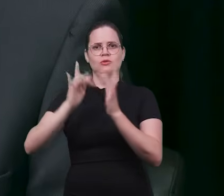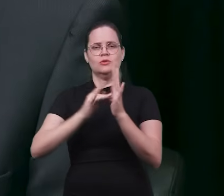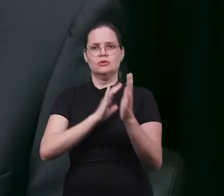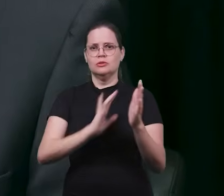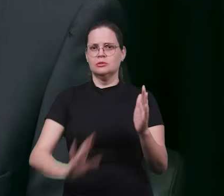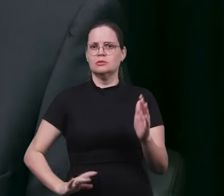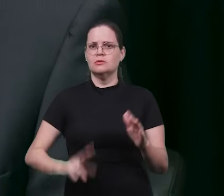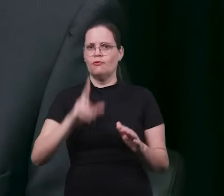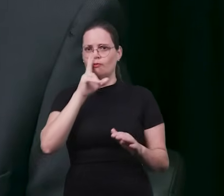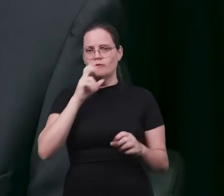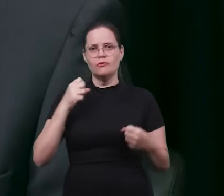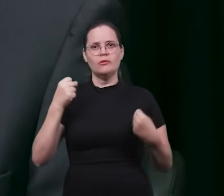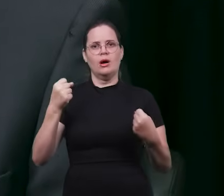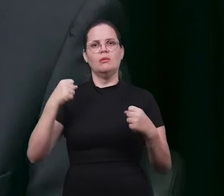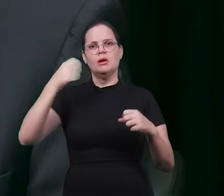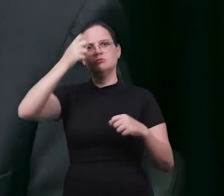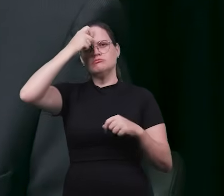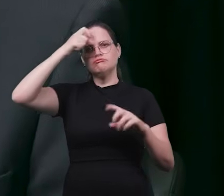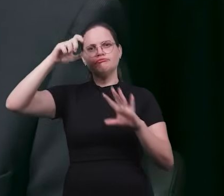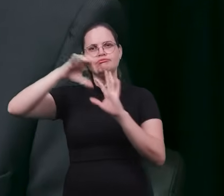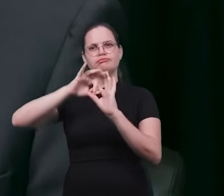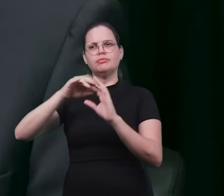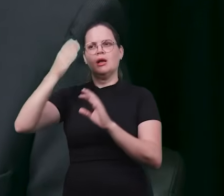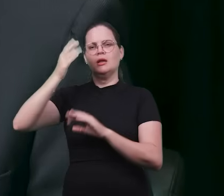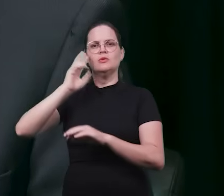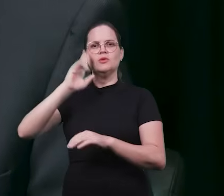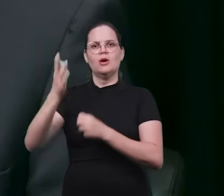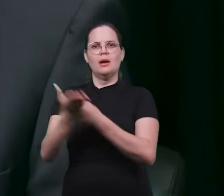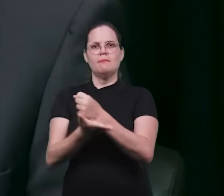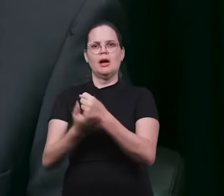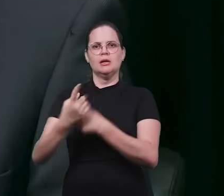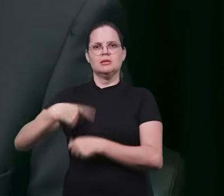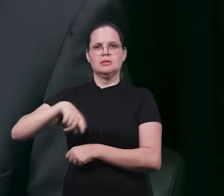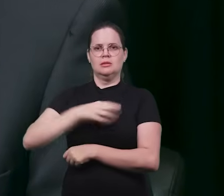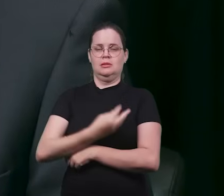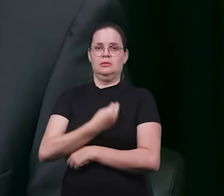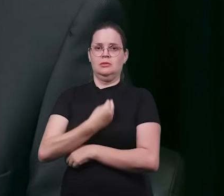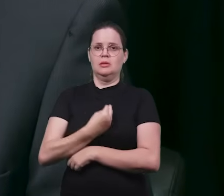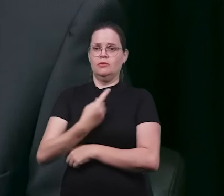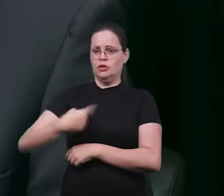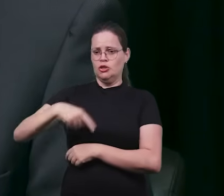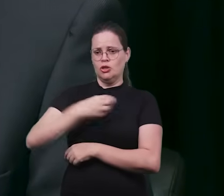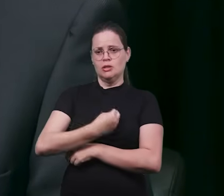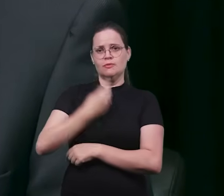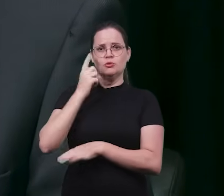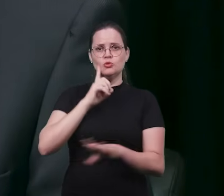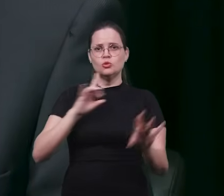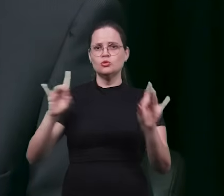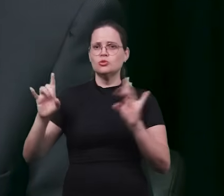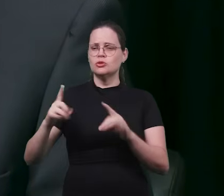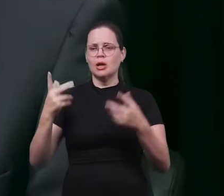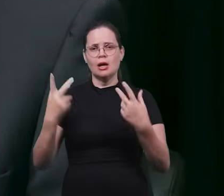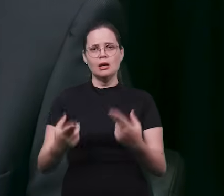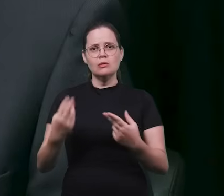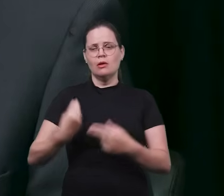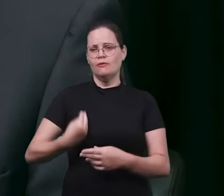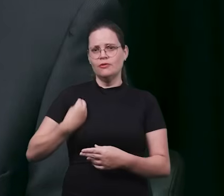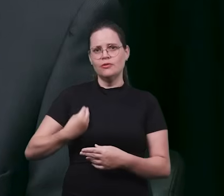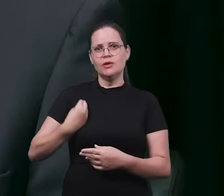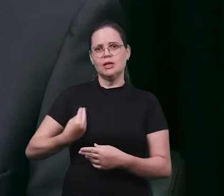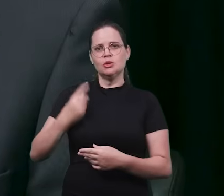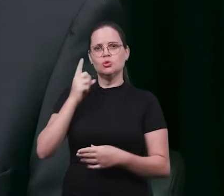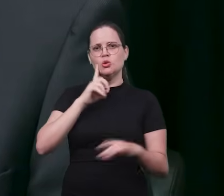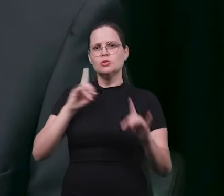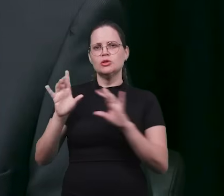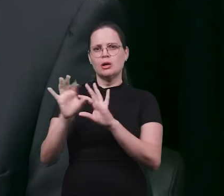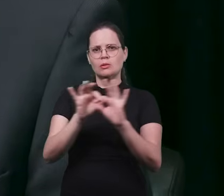em Cristo, é o fundamento, é a rocha. E a nossa luta constante é essa, é manter o fogo aceso, o altar